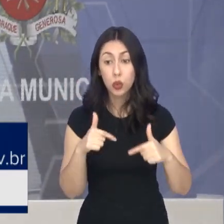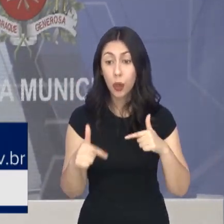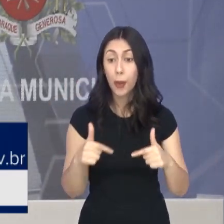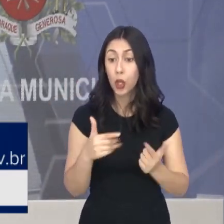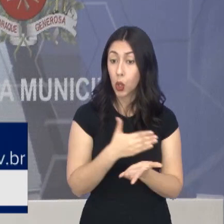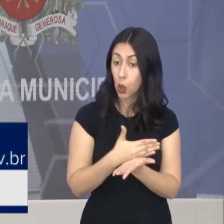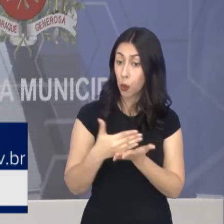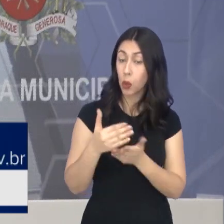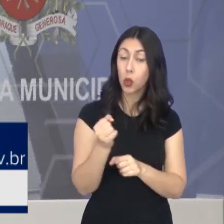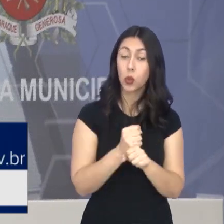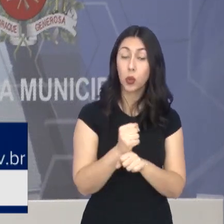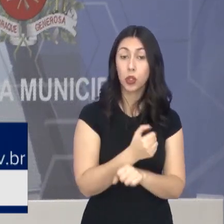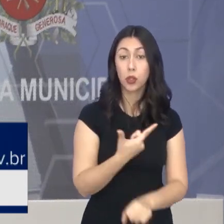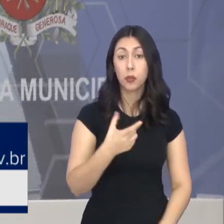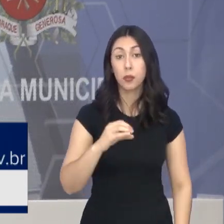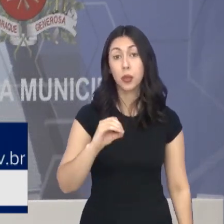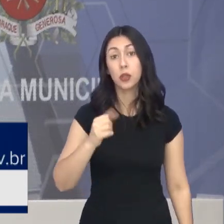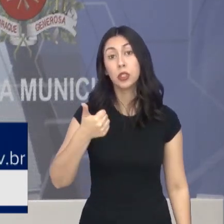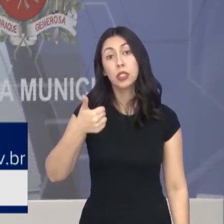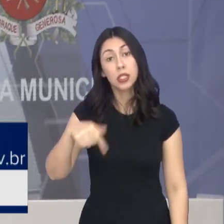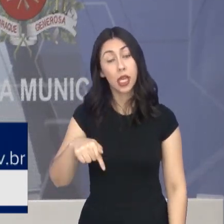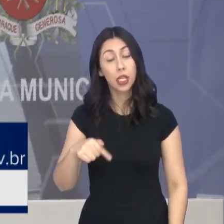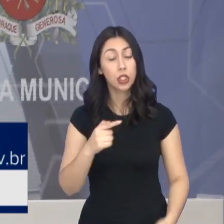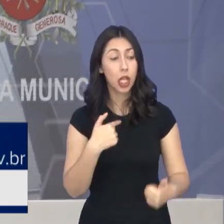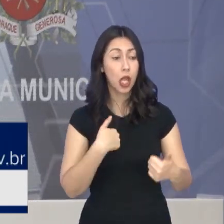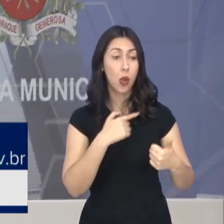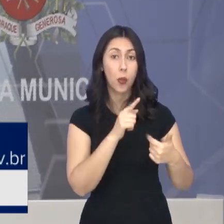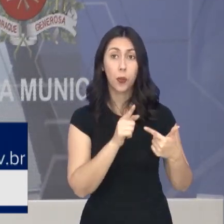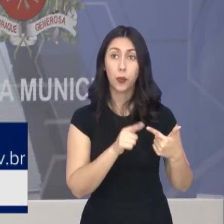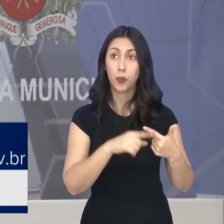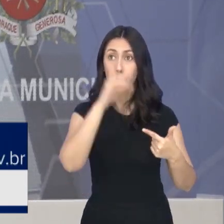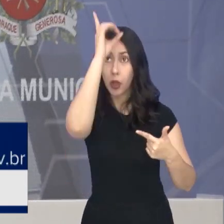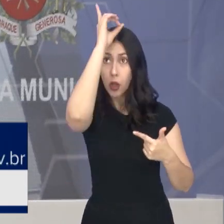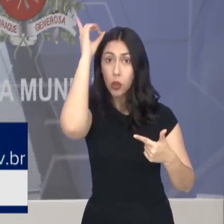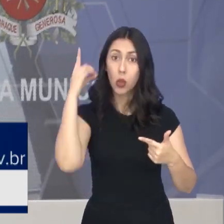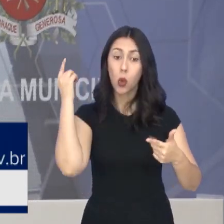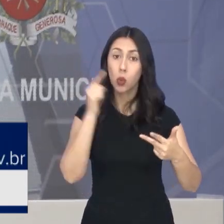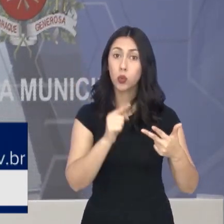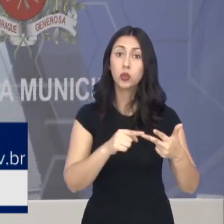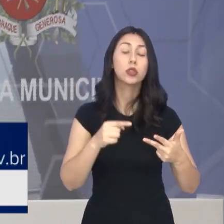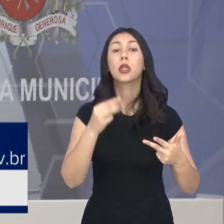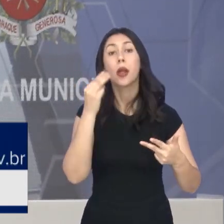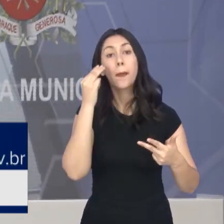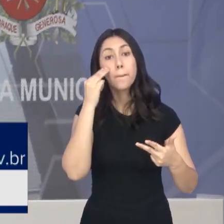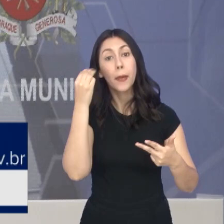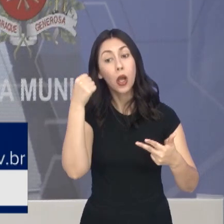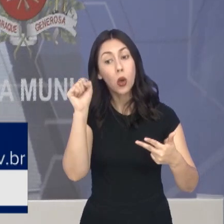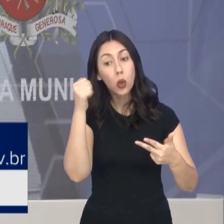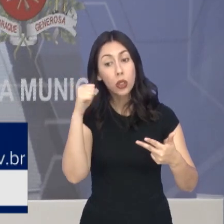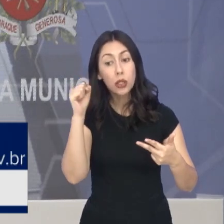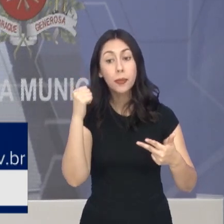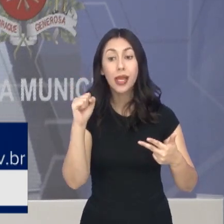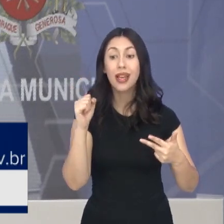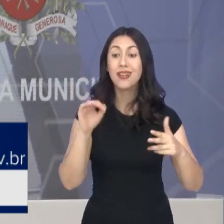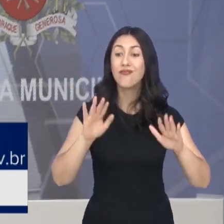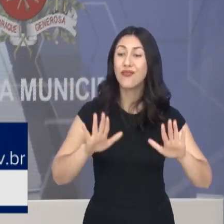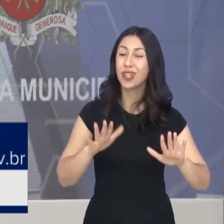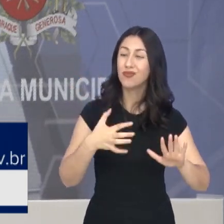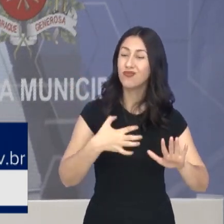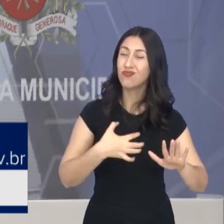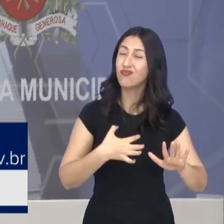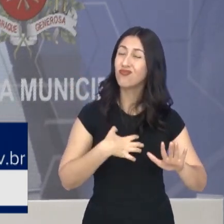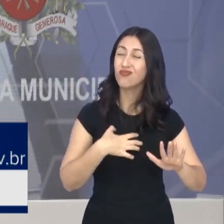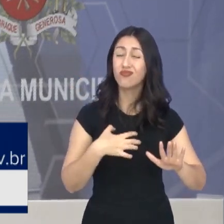origem em 2017, né, comigo, vereadora Dulce Rita, vereador Marcão da Academia, e eu sinto às vezes que falta